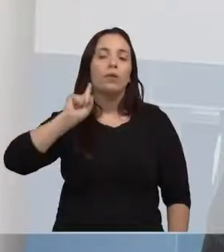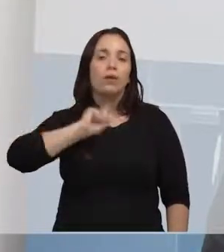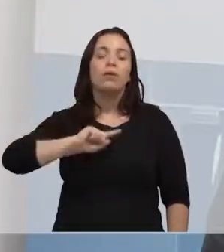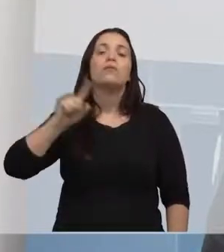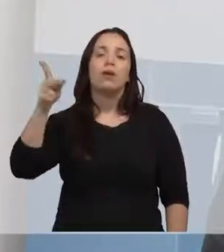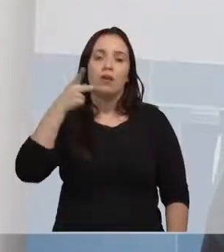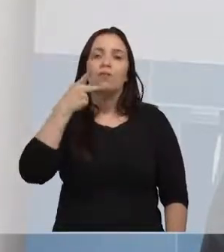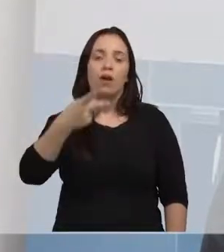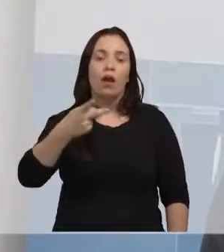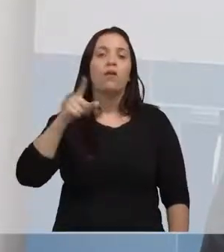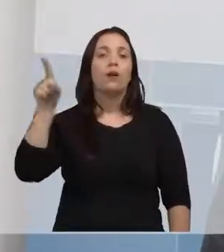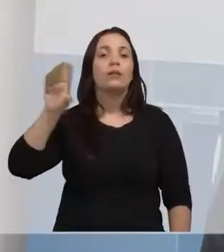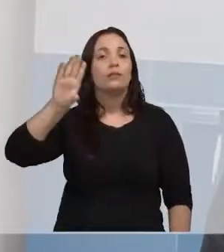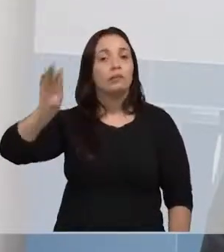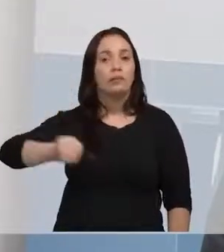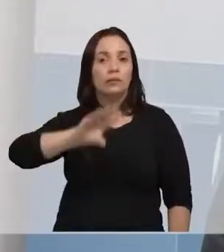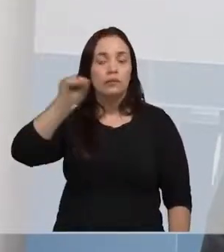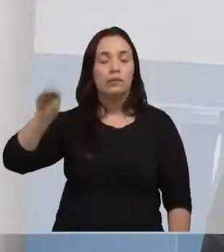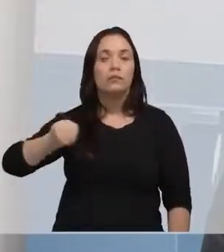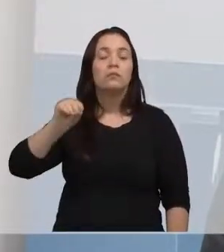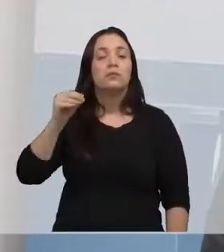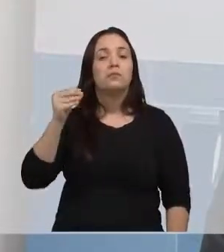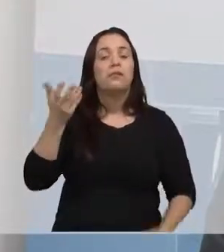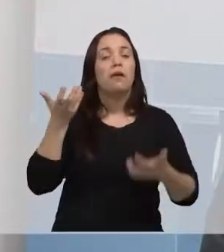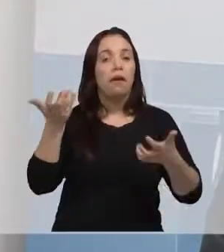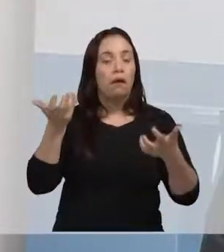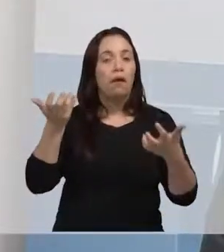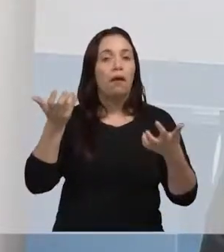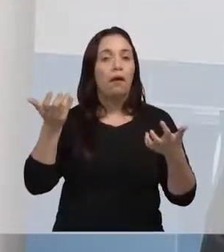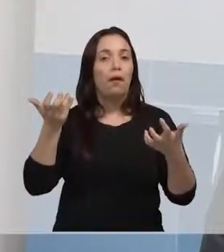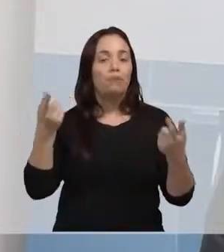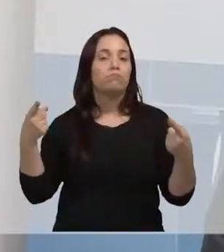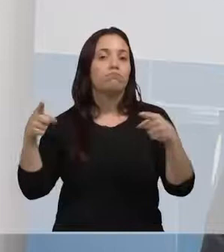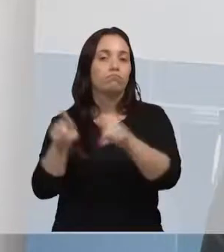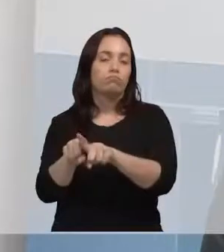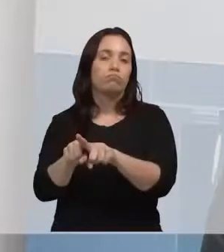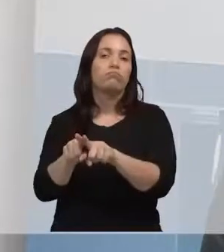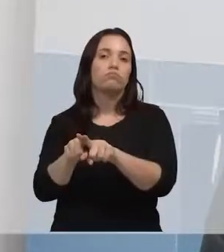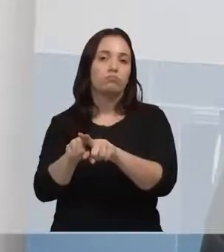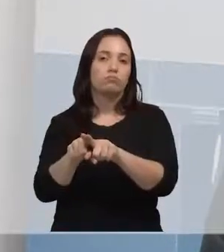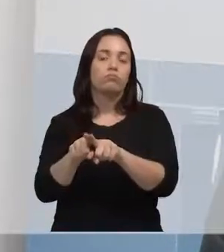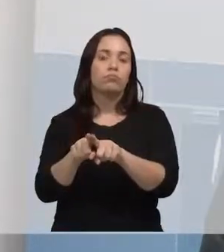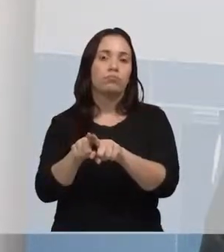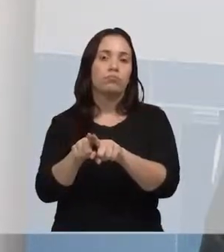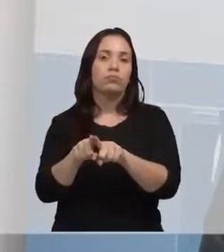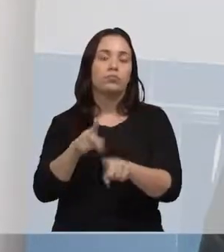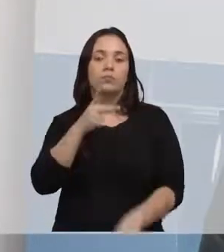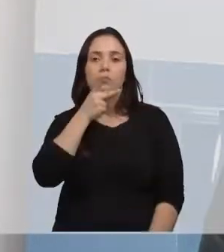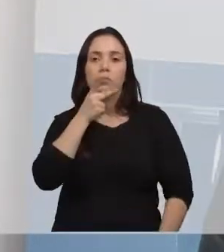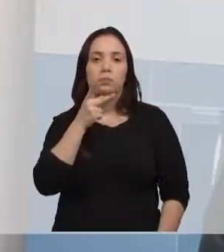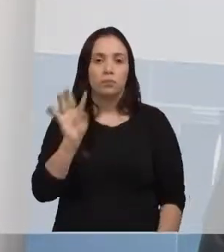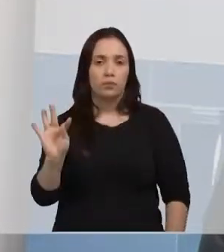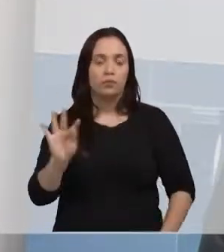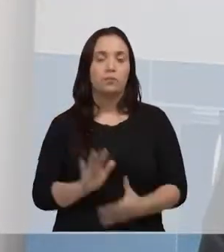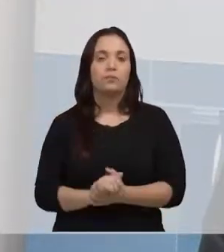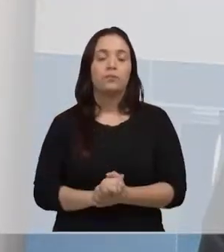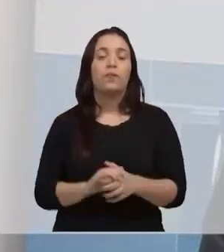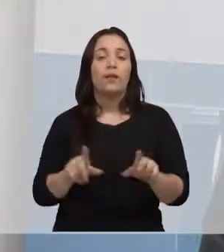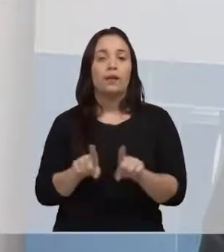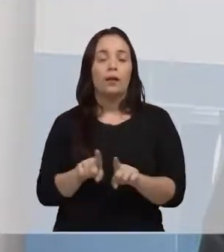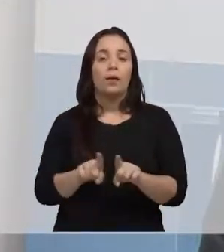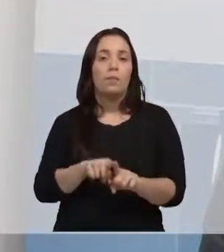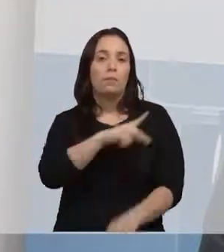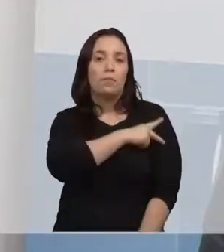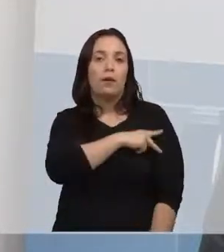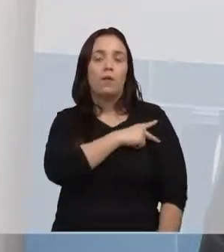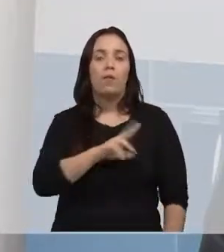que o Ciro é uma pessoa que faz parte do arco de aliança do PT. O governador do